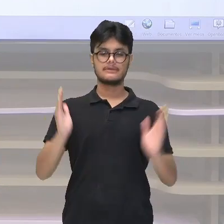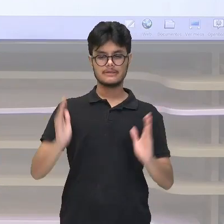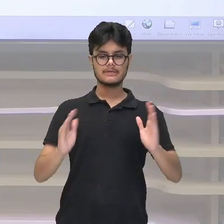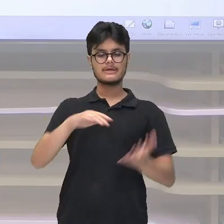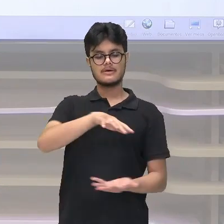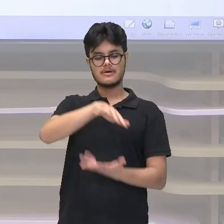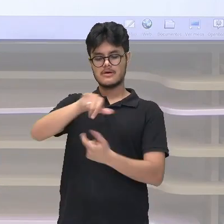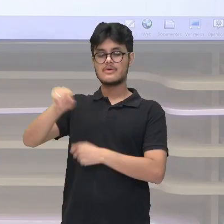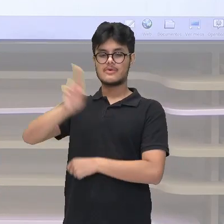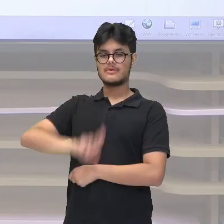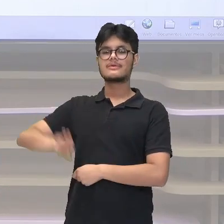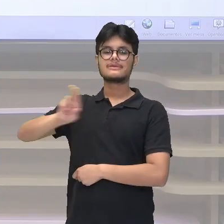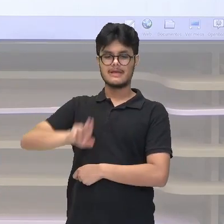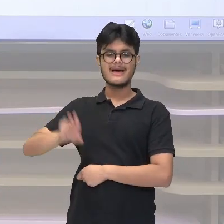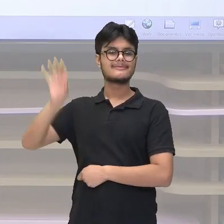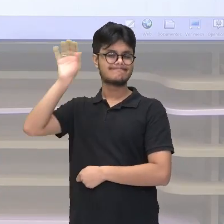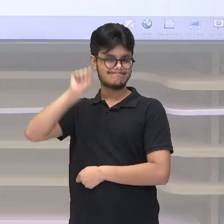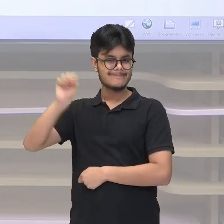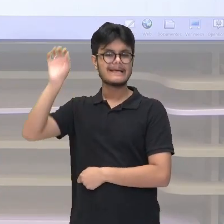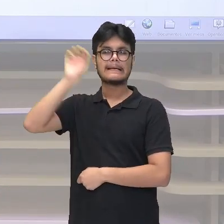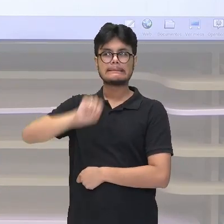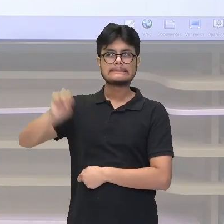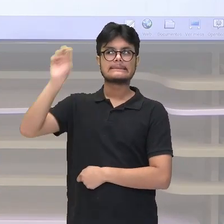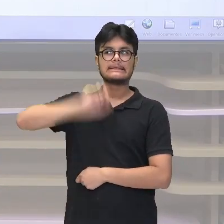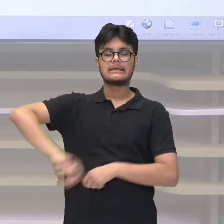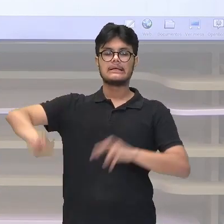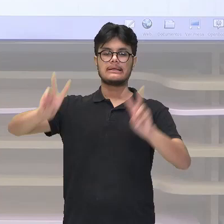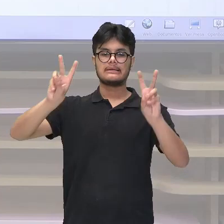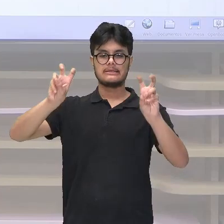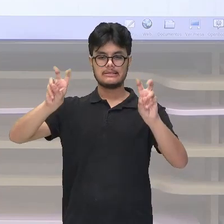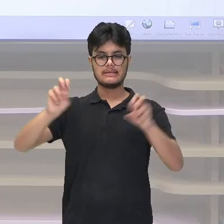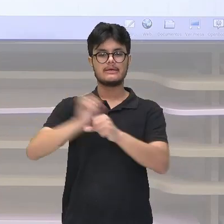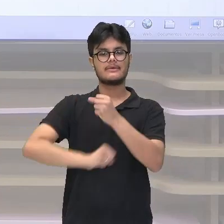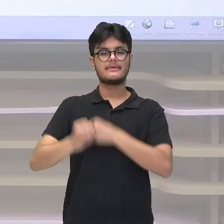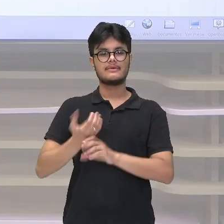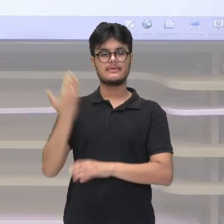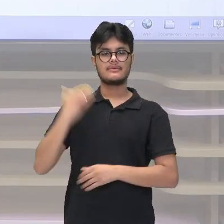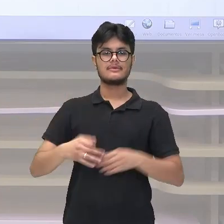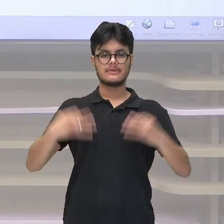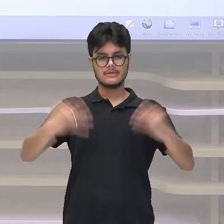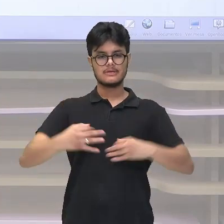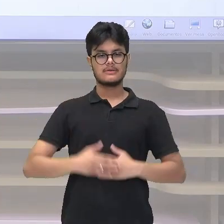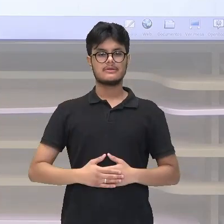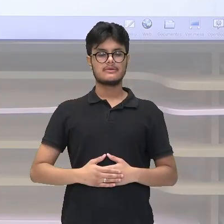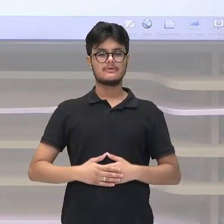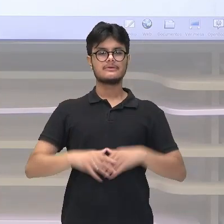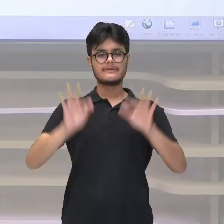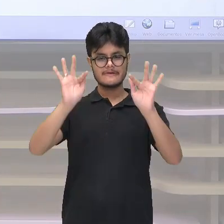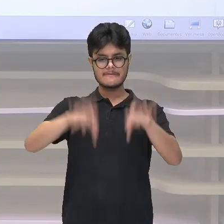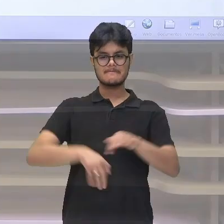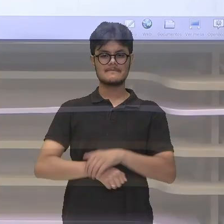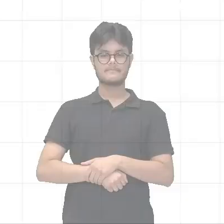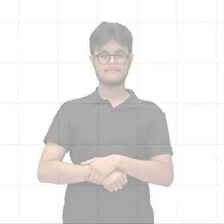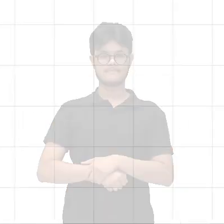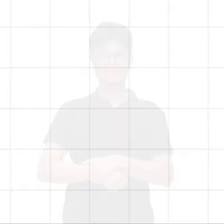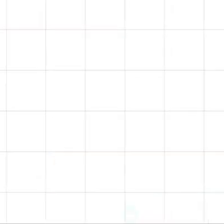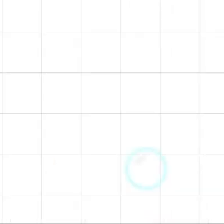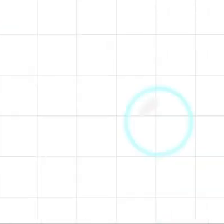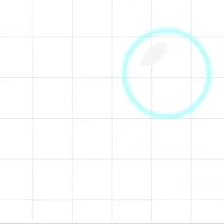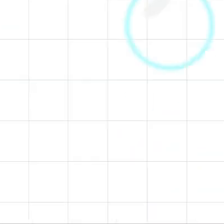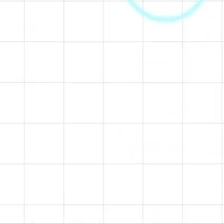bastante ouvido, né? A gente ouviu bastante esse termo nos últimos tempos, certo? Essa foi a nossa aula.